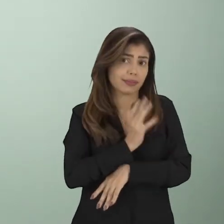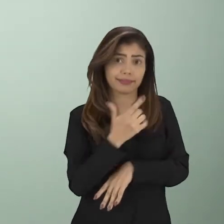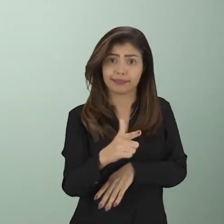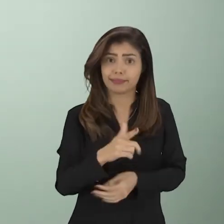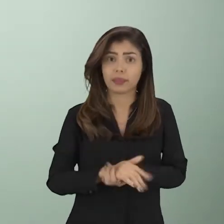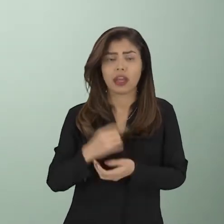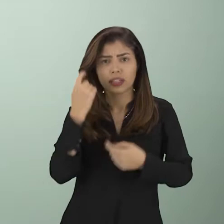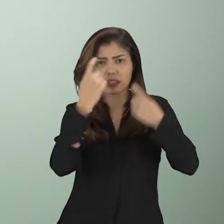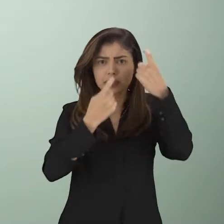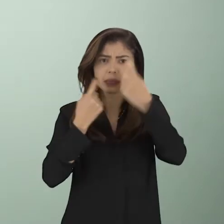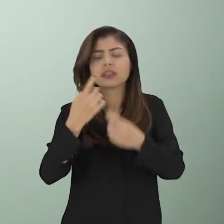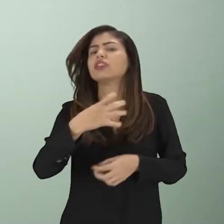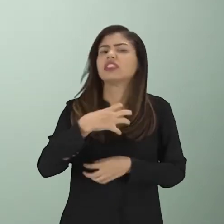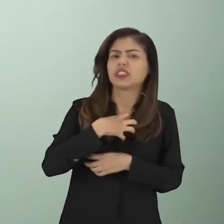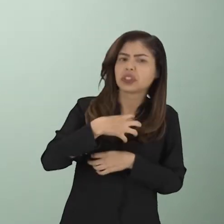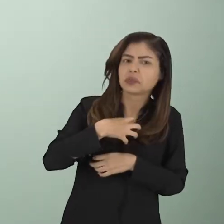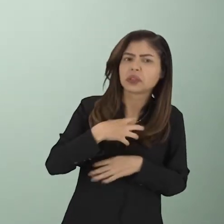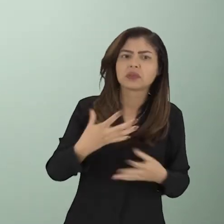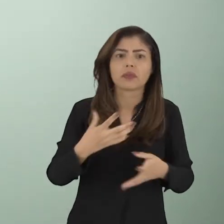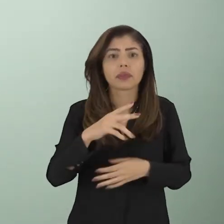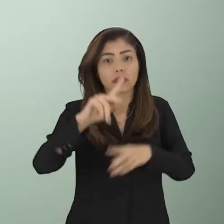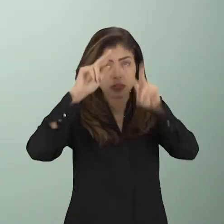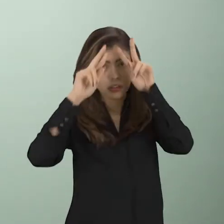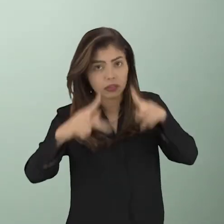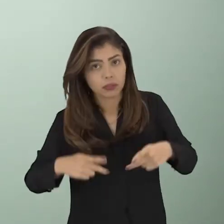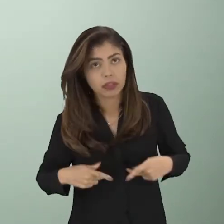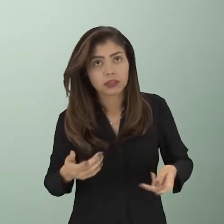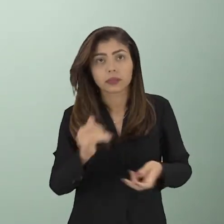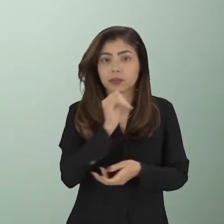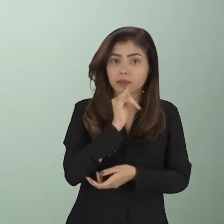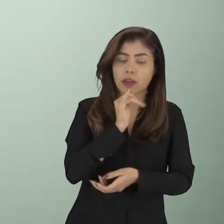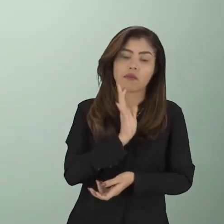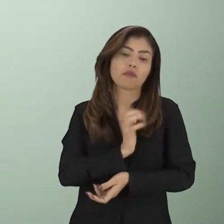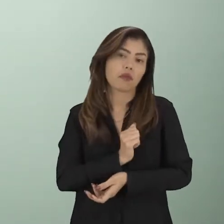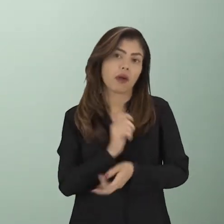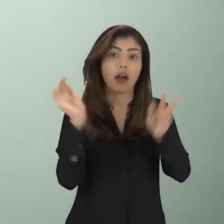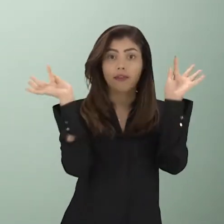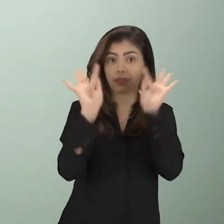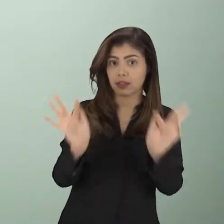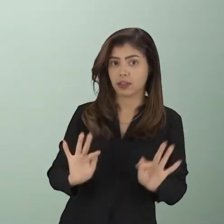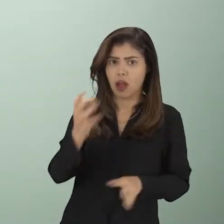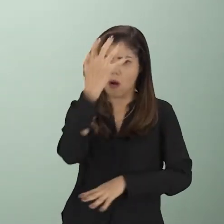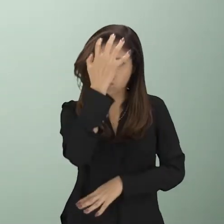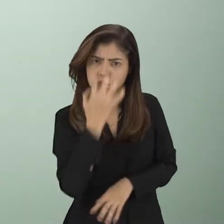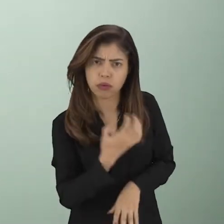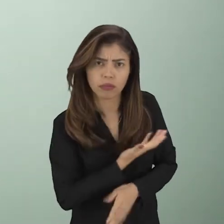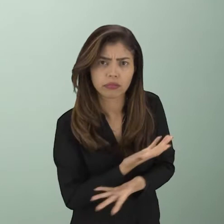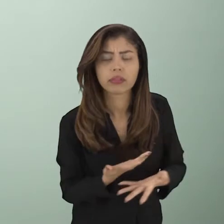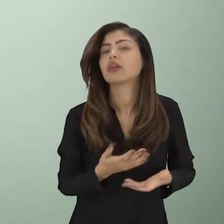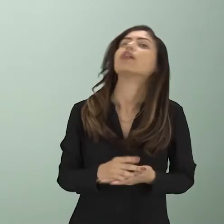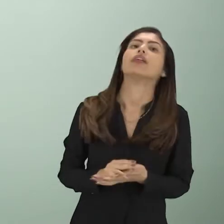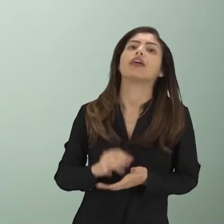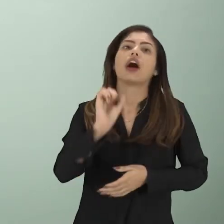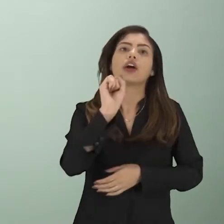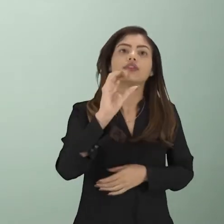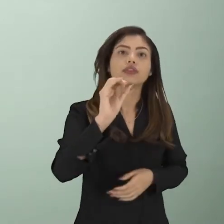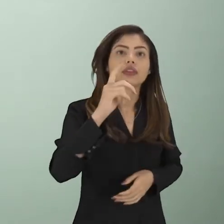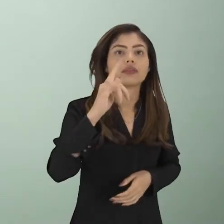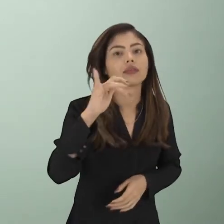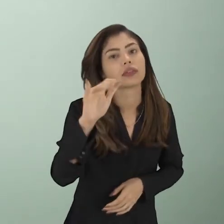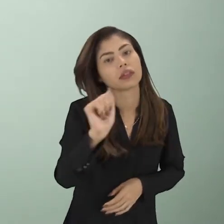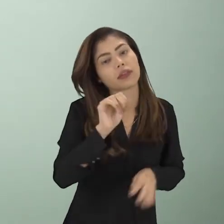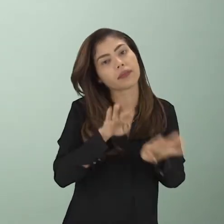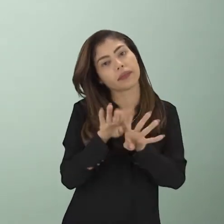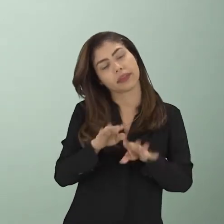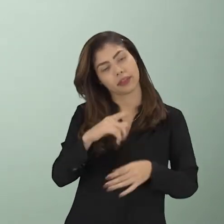as expressões, o sentimento do ser humano, como, por exemplo, o amor, a alegria, a raiva. E Sofia, depois